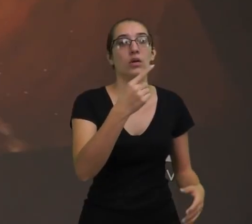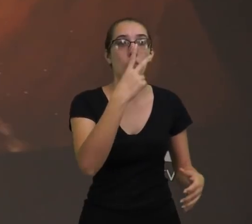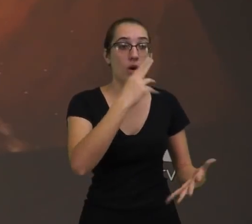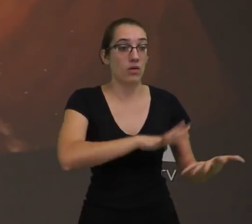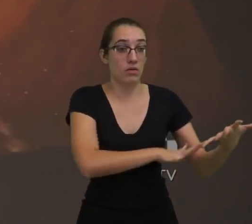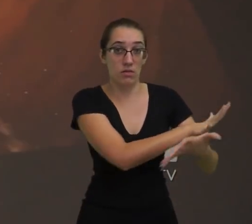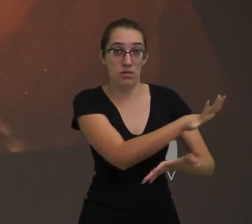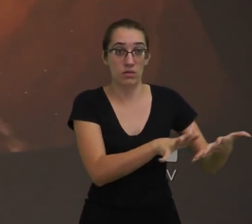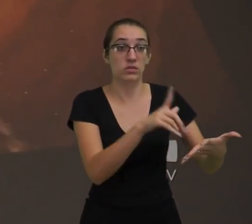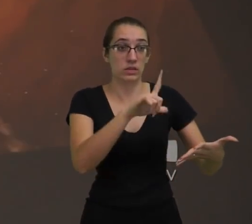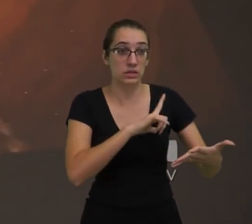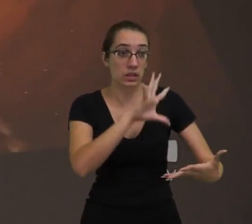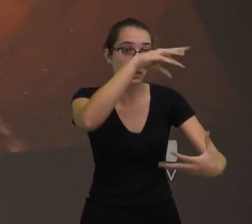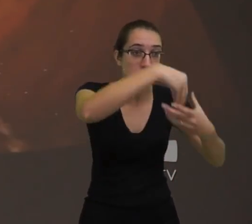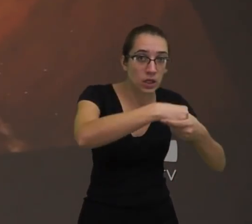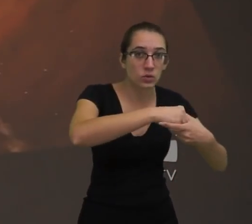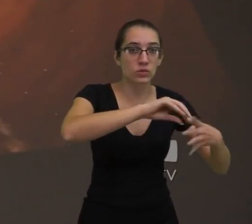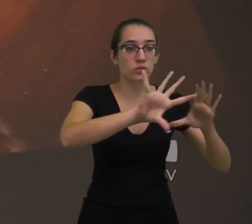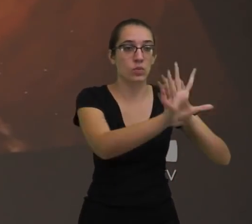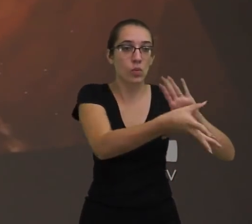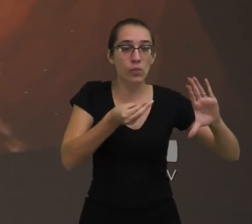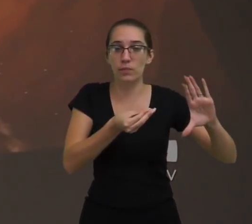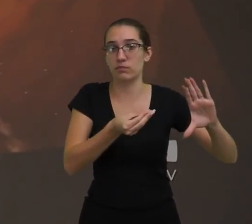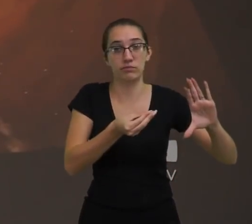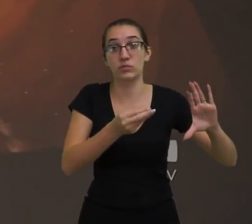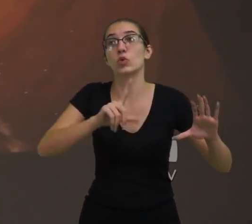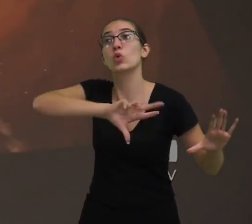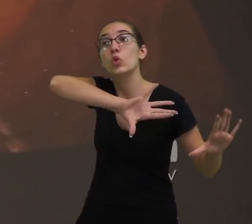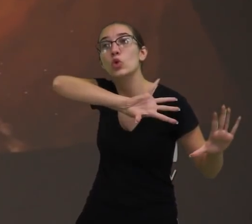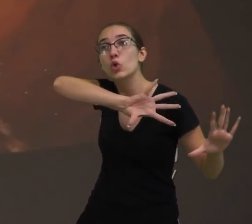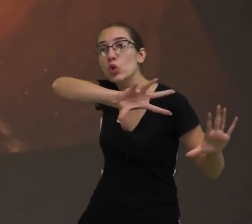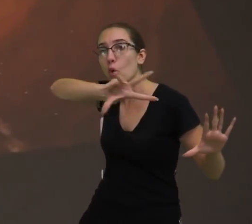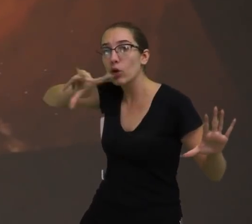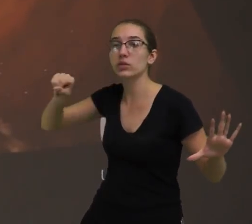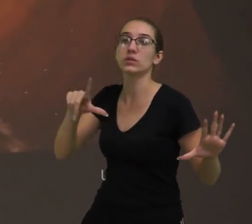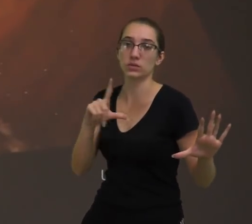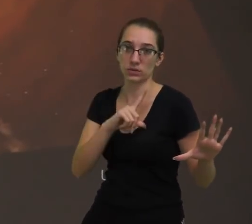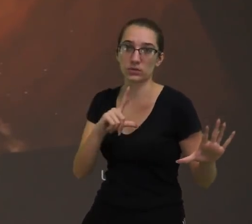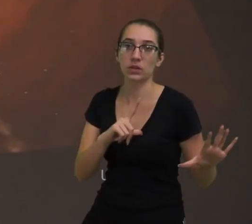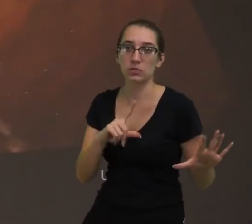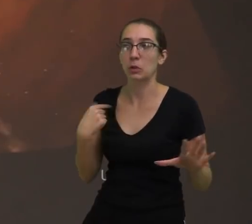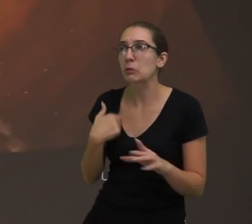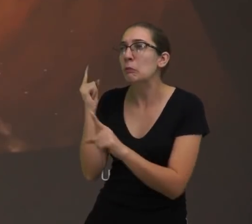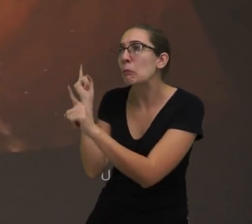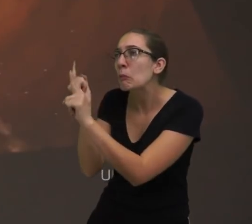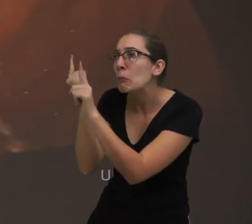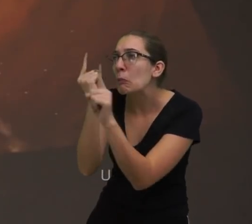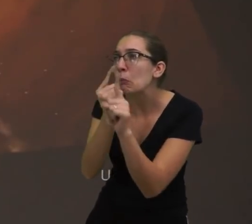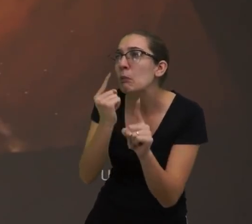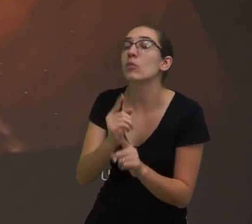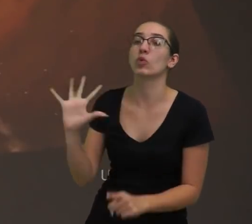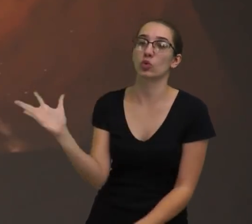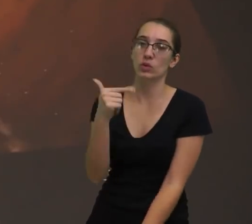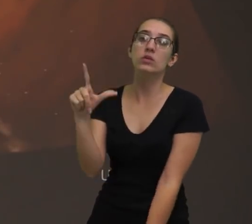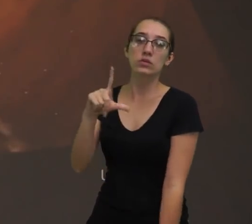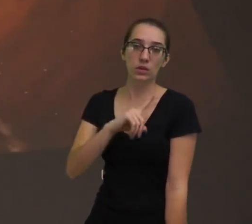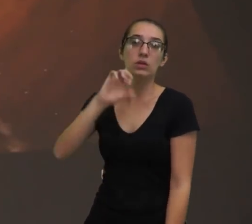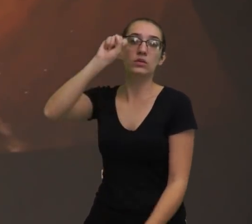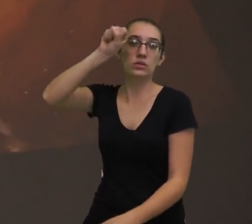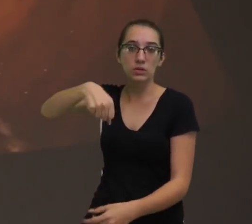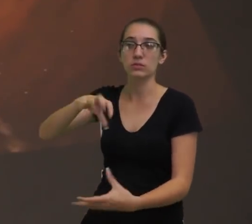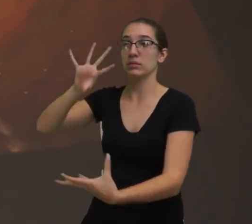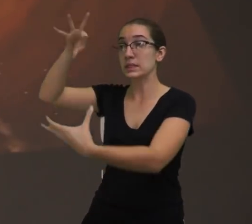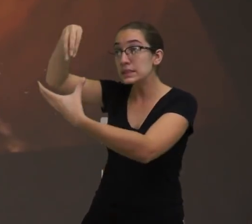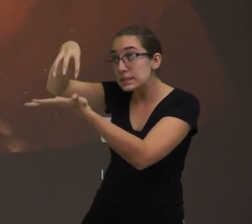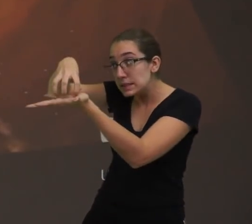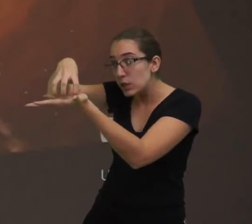gente não encontrou nenhuma exceção até agora. Tá? Todas as que a gente conseguiu checar, tem. Tá? Então, quando o buraco negro engole grandes